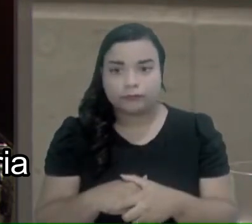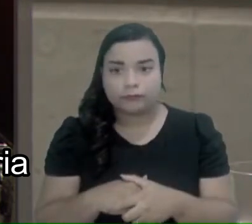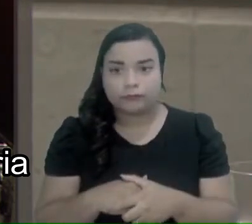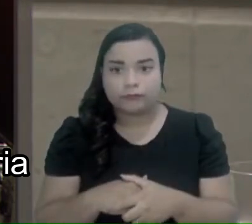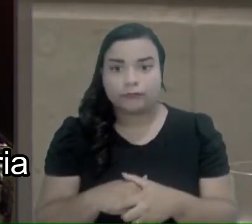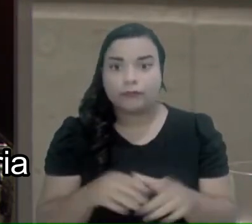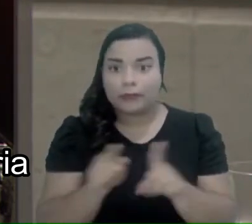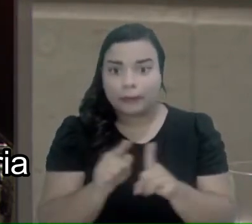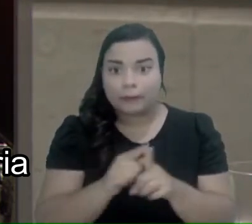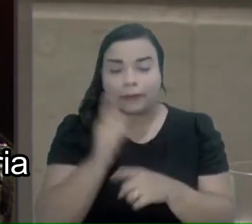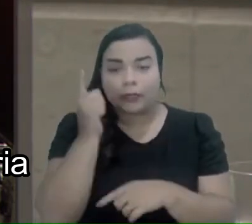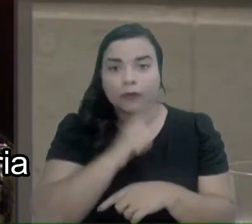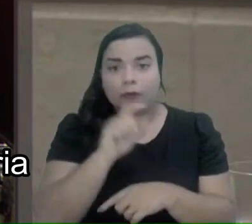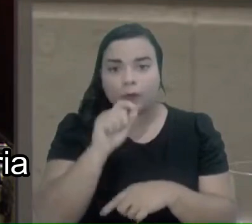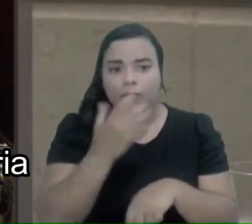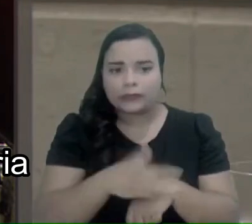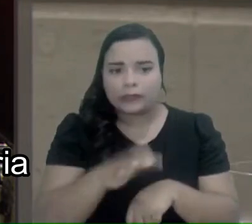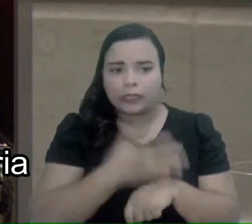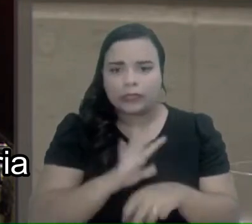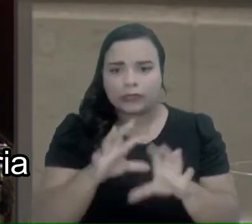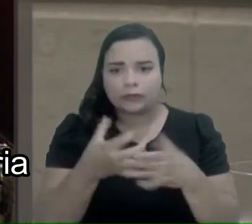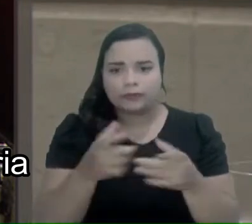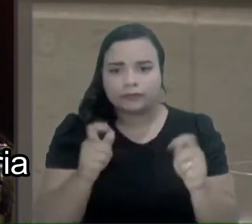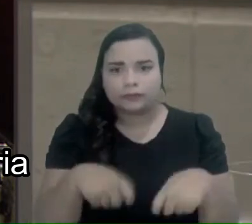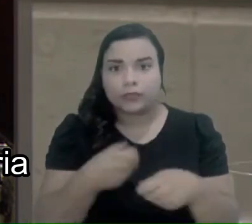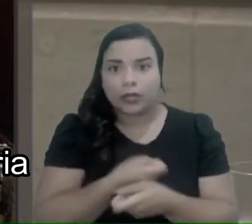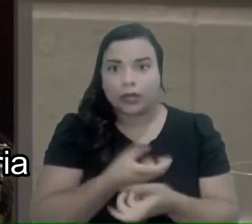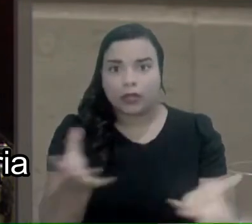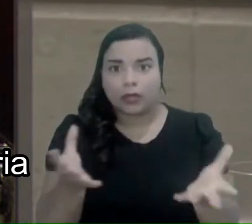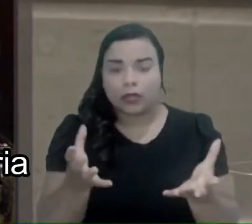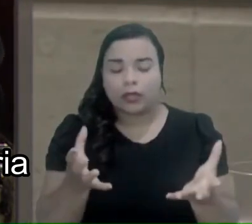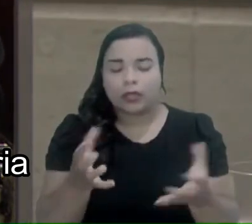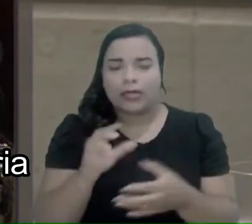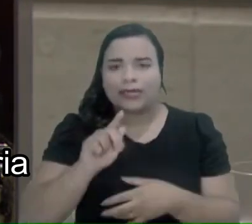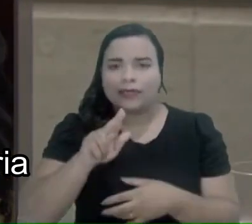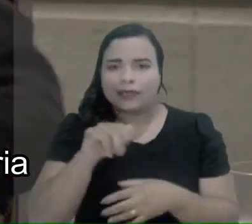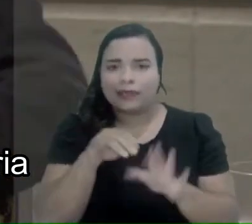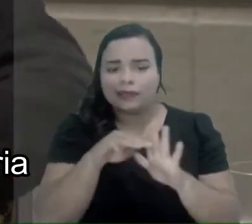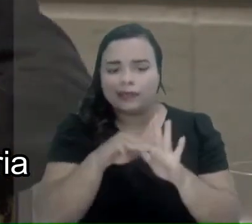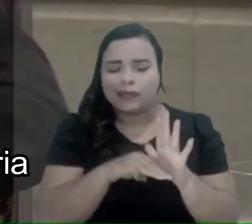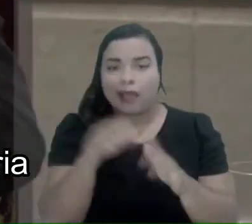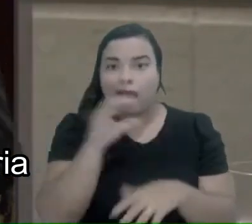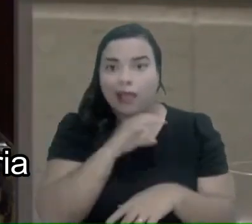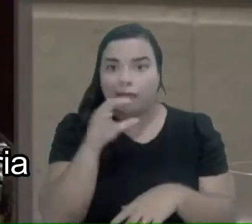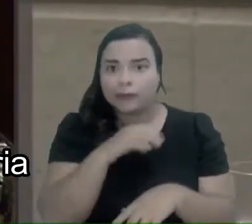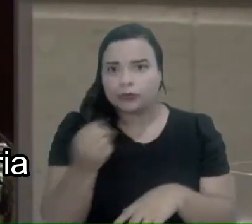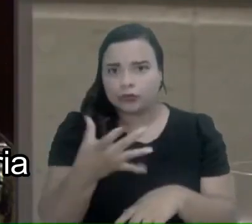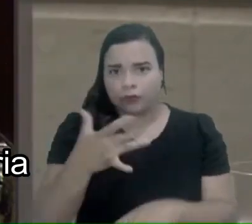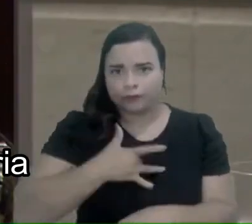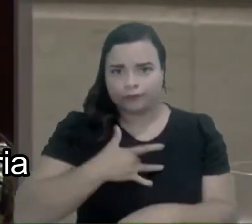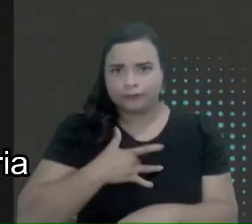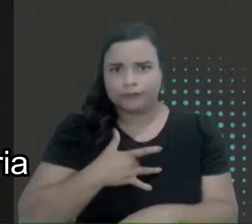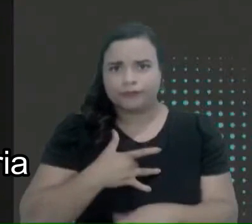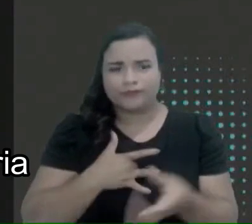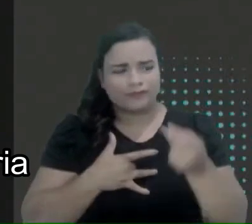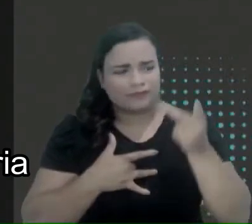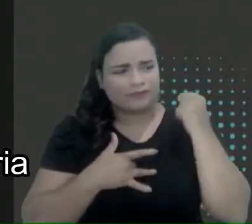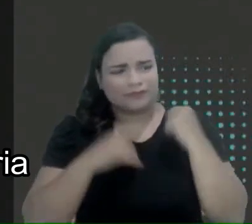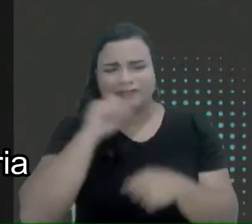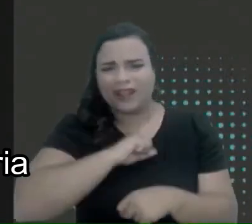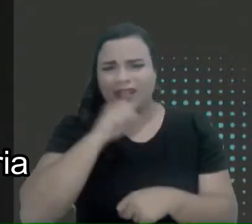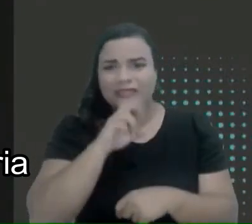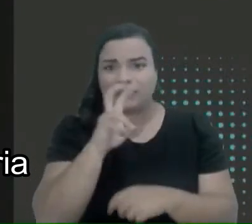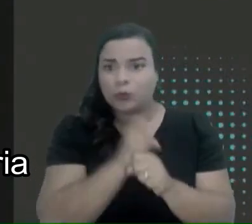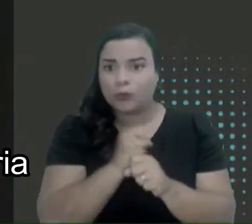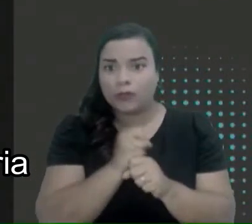Conseguimos treinar nossas equipes, lançamos um novo guia rápido de tuberculose, que estava defasado, já tinha 5 anos o último guia rápido. Colocamos um guia rápido